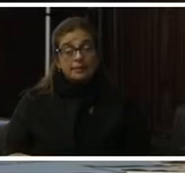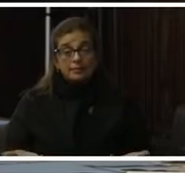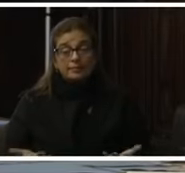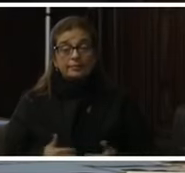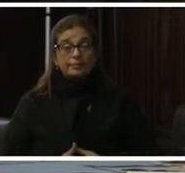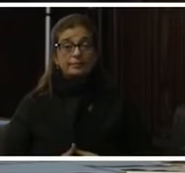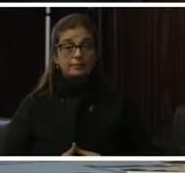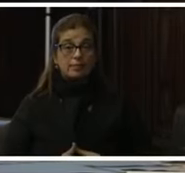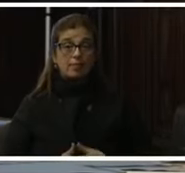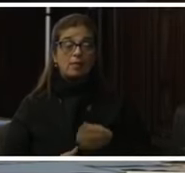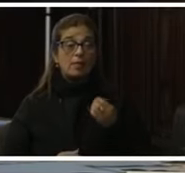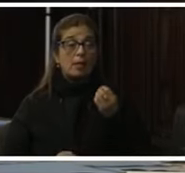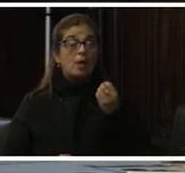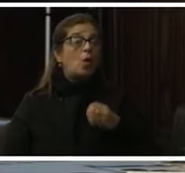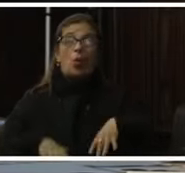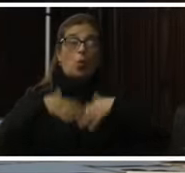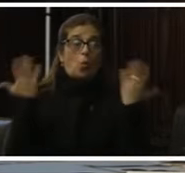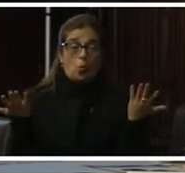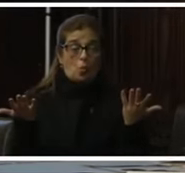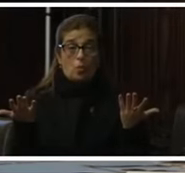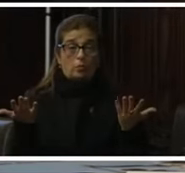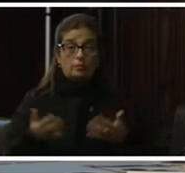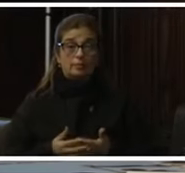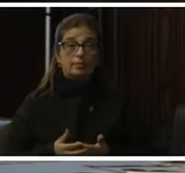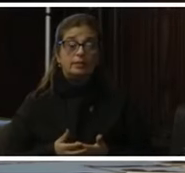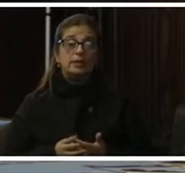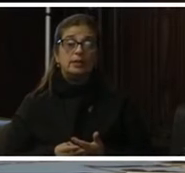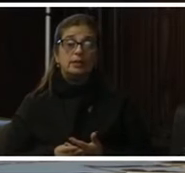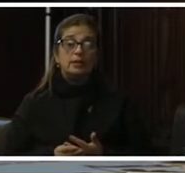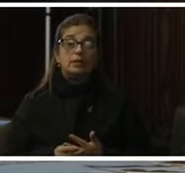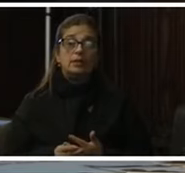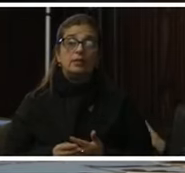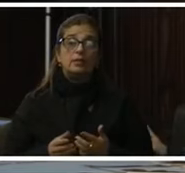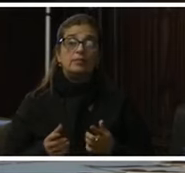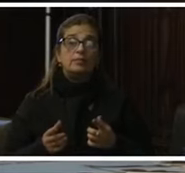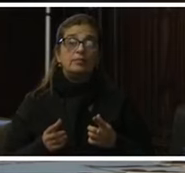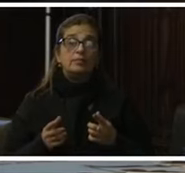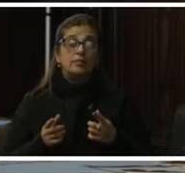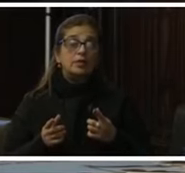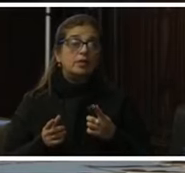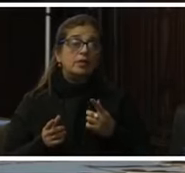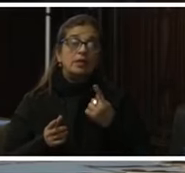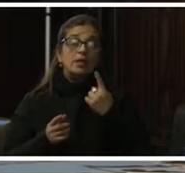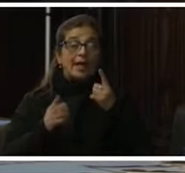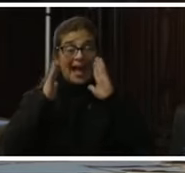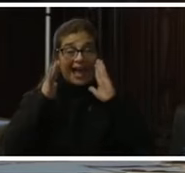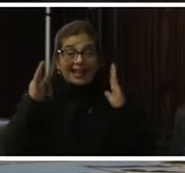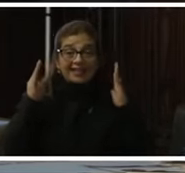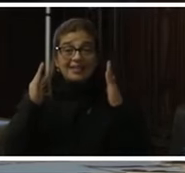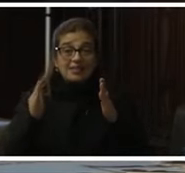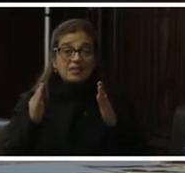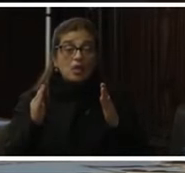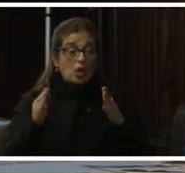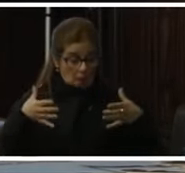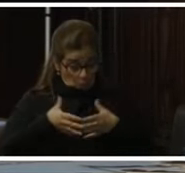para que possa ter o mínimo de atenção pelo nosso povo